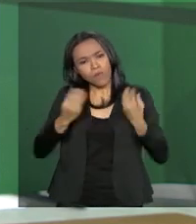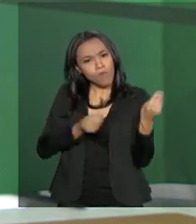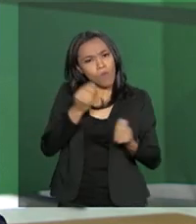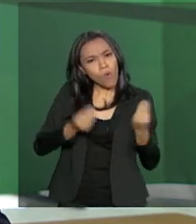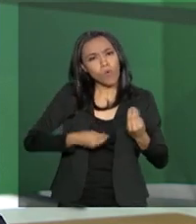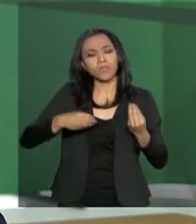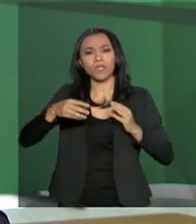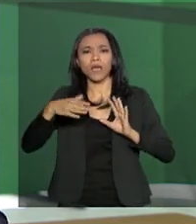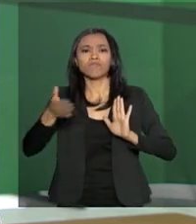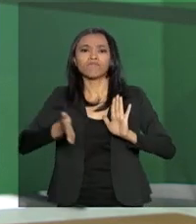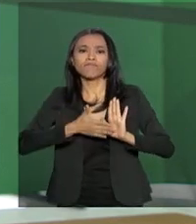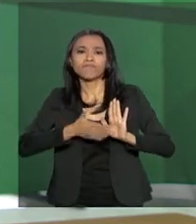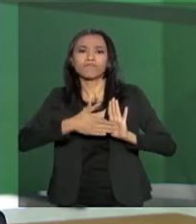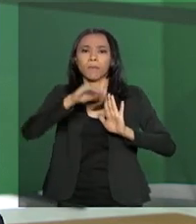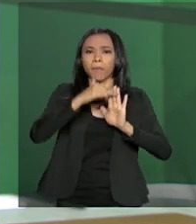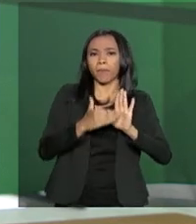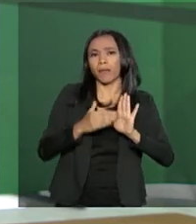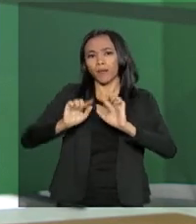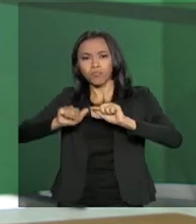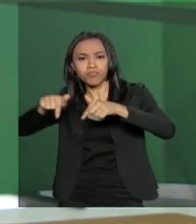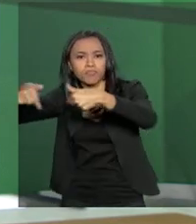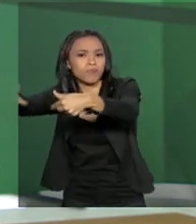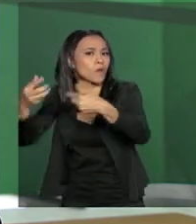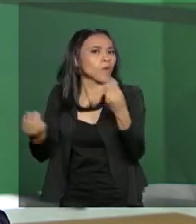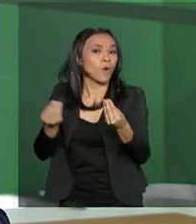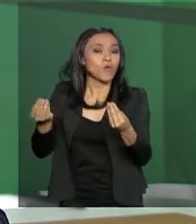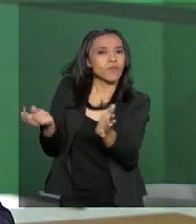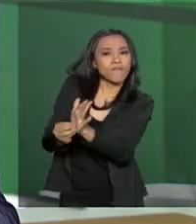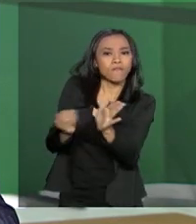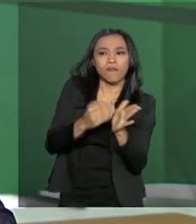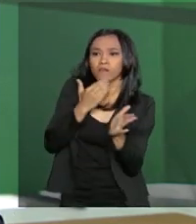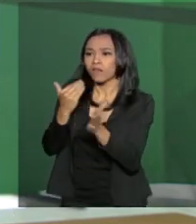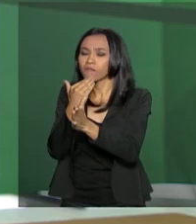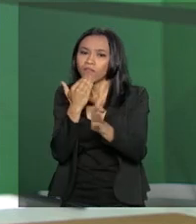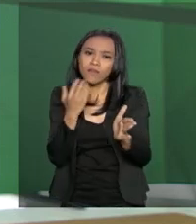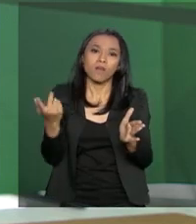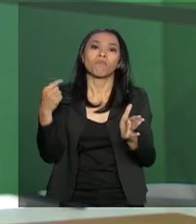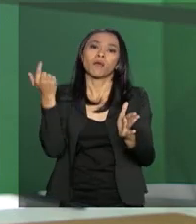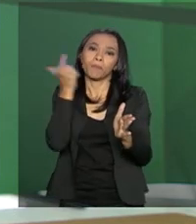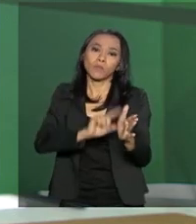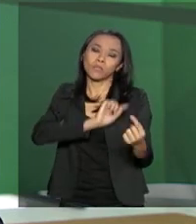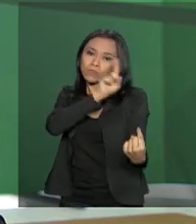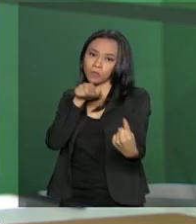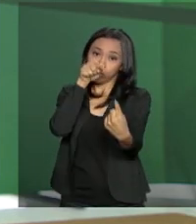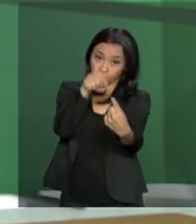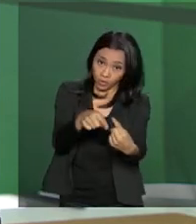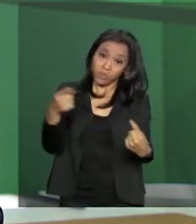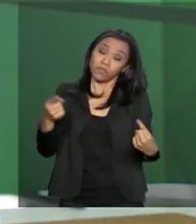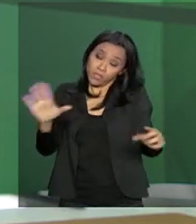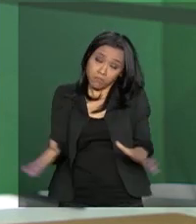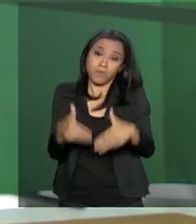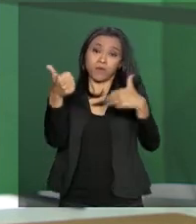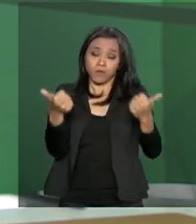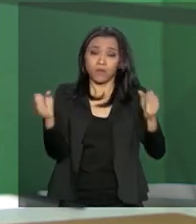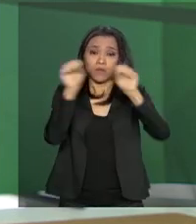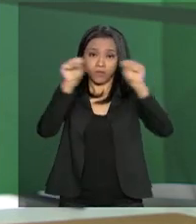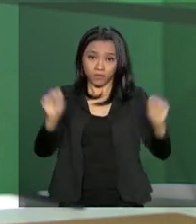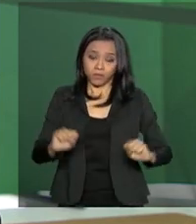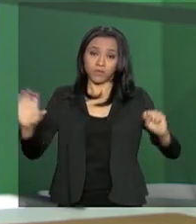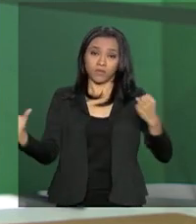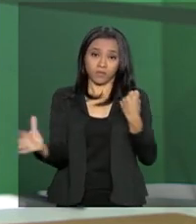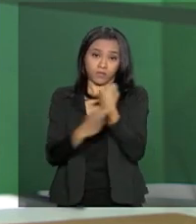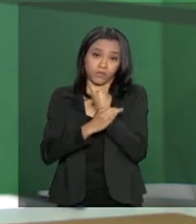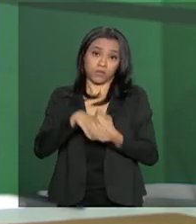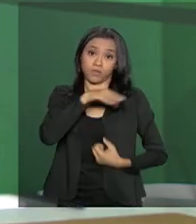plano como está o andamento da segurança pública eo que deve ser feito para que essas metas sejam alcançadas a segurança pública melhore em todo o país e